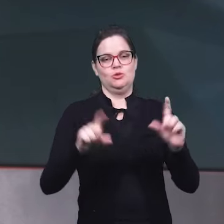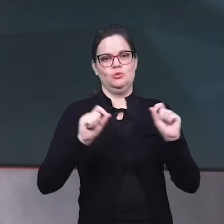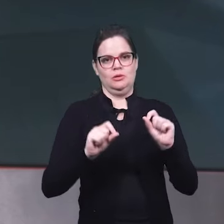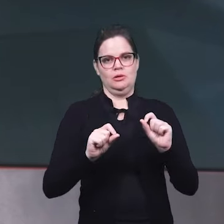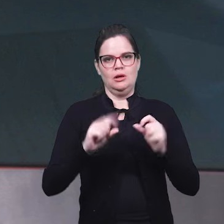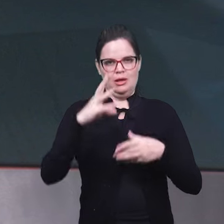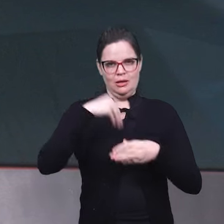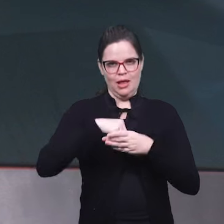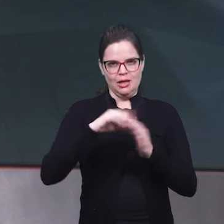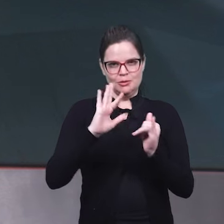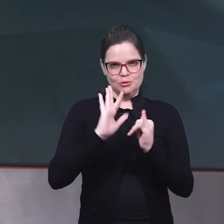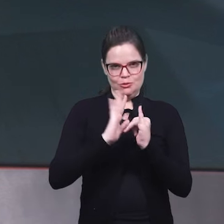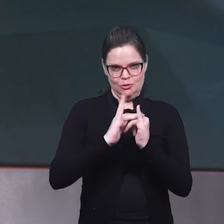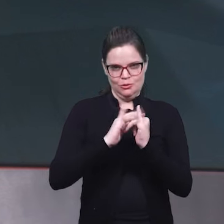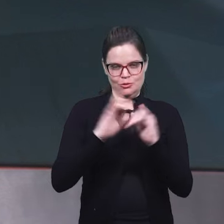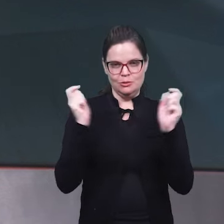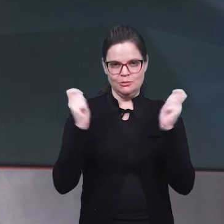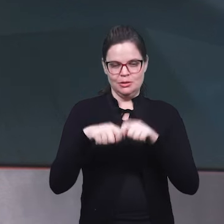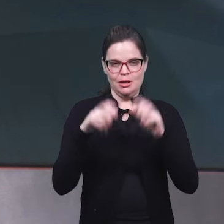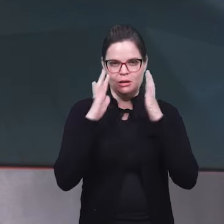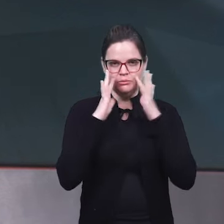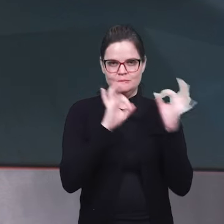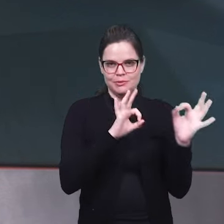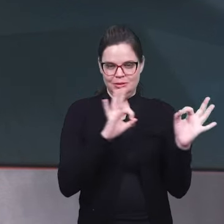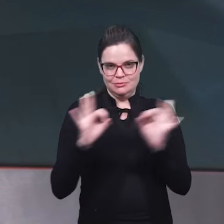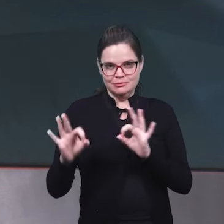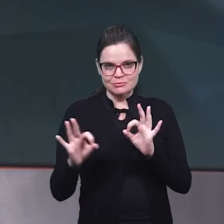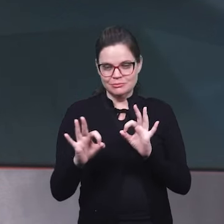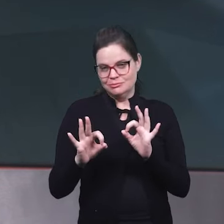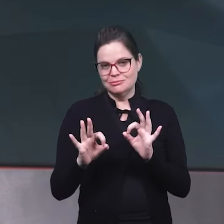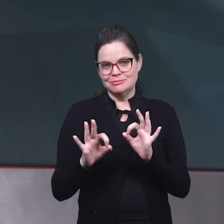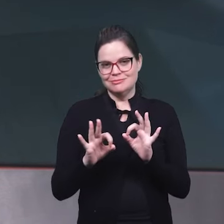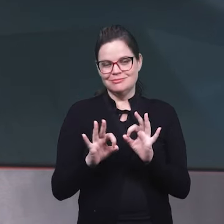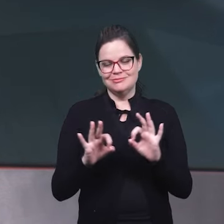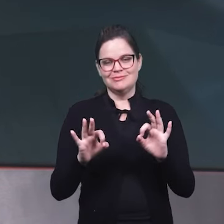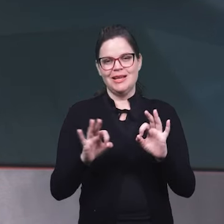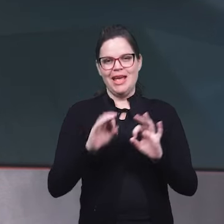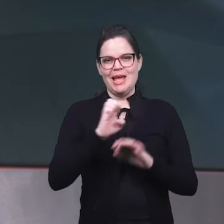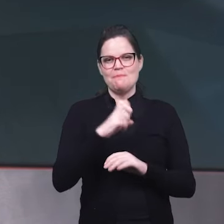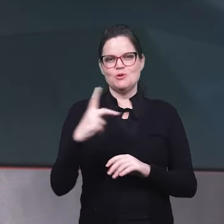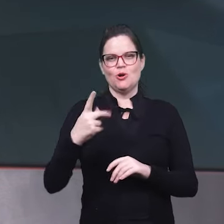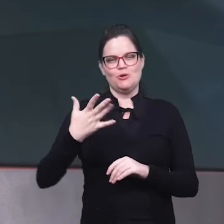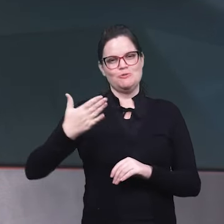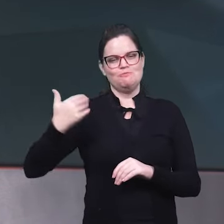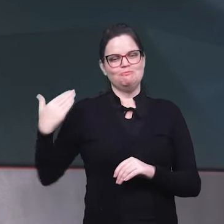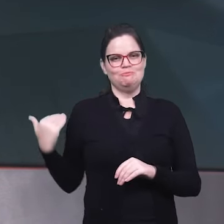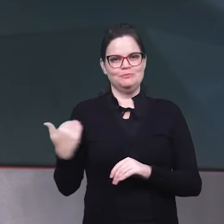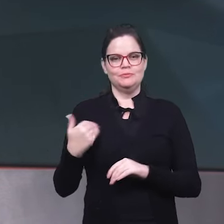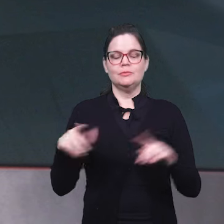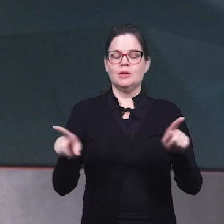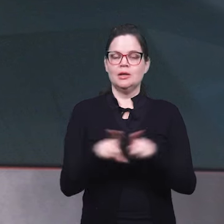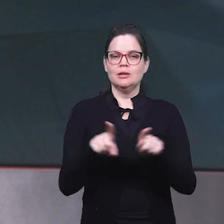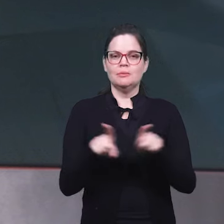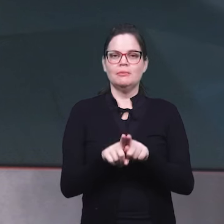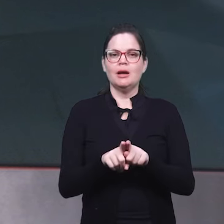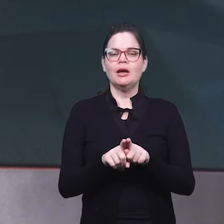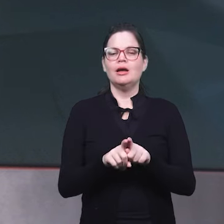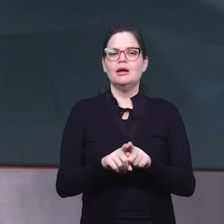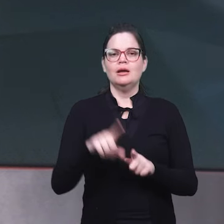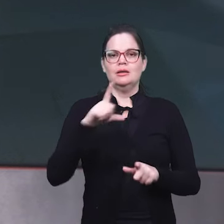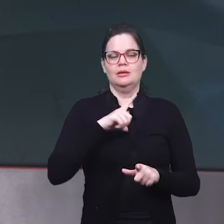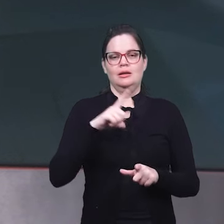que você pode acessar e assistir os episódios, nós estamos